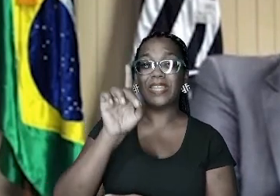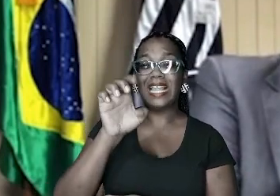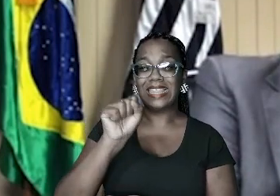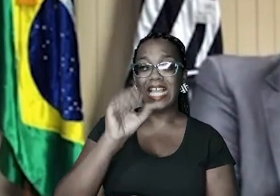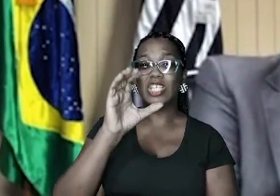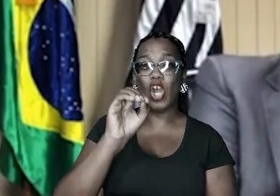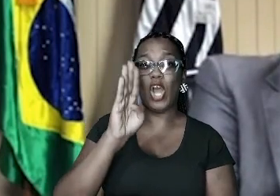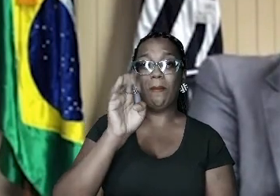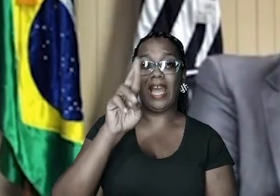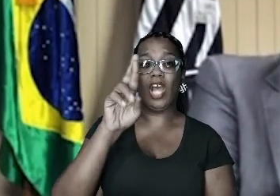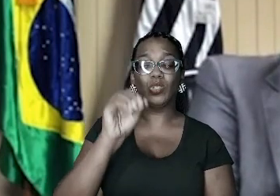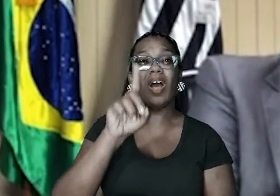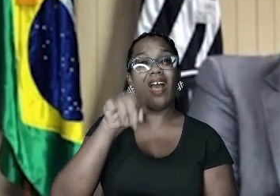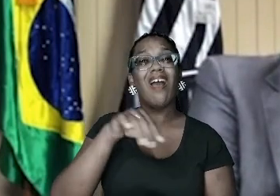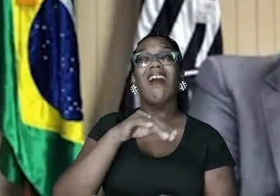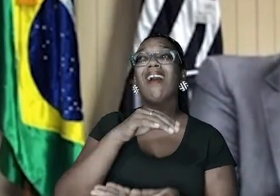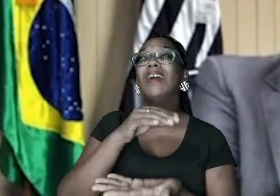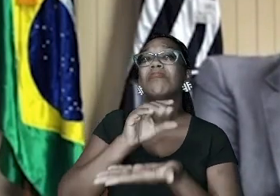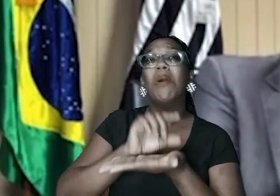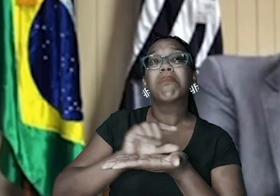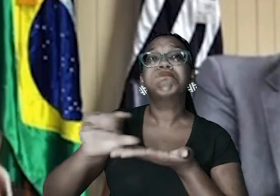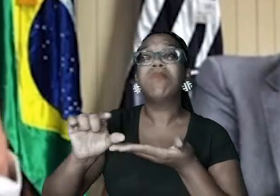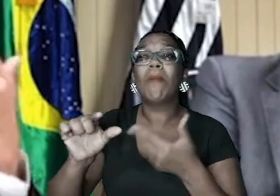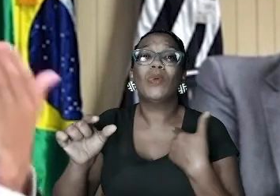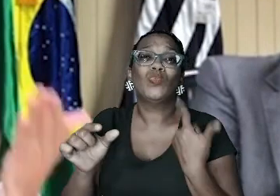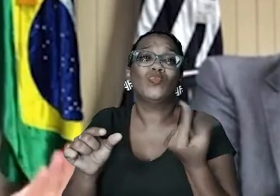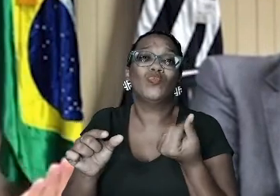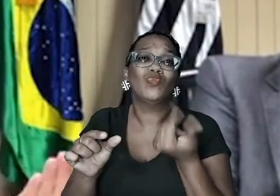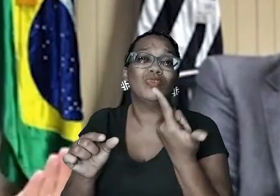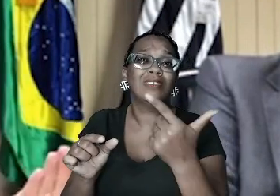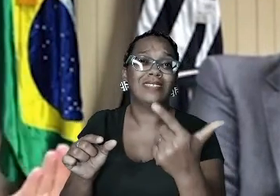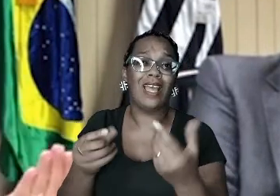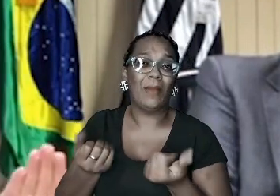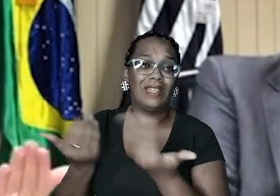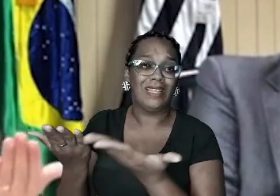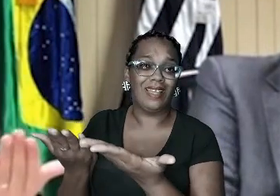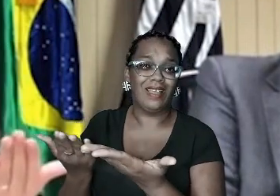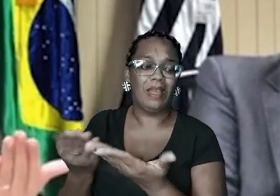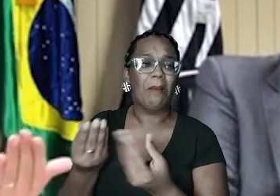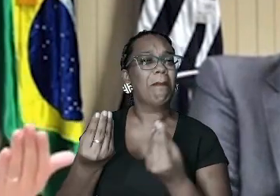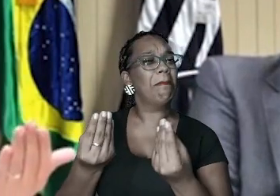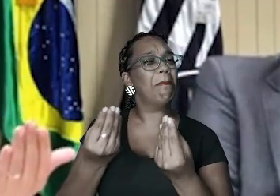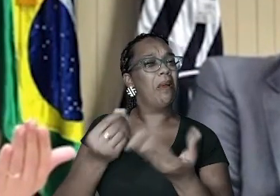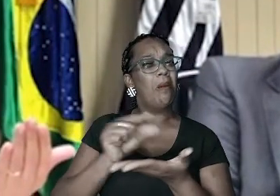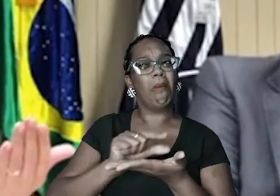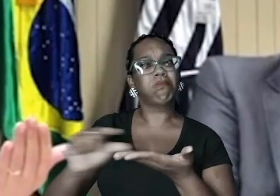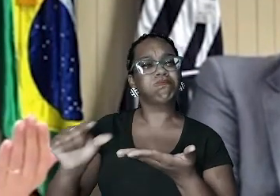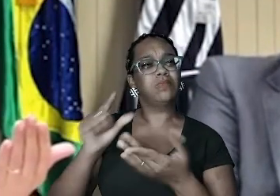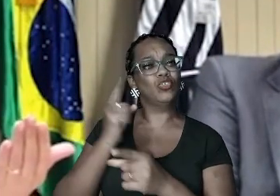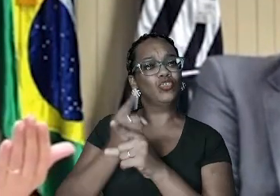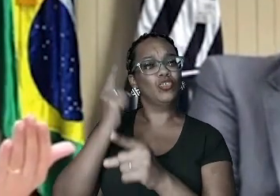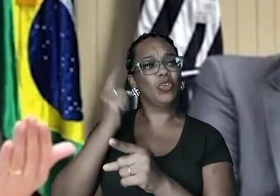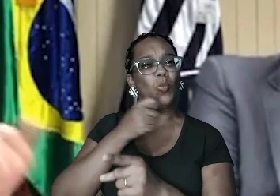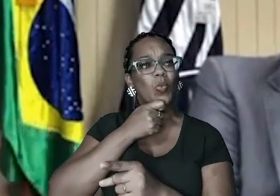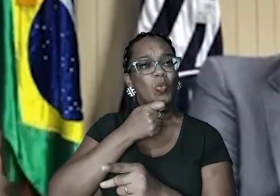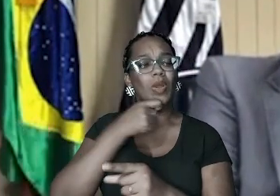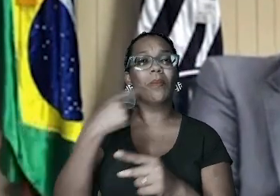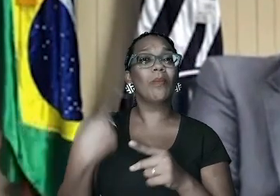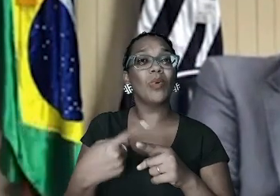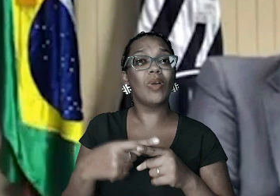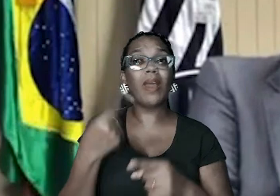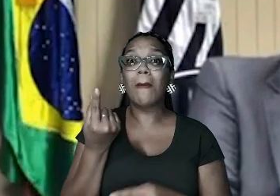venda descoberto venda descoberto é a venda de um ativo quando eu não tenho esse ativo para entregar